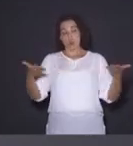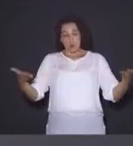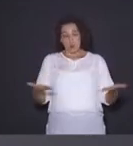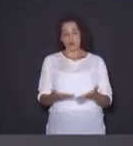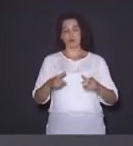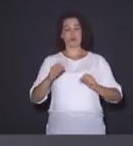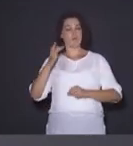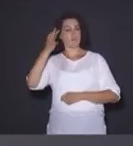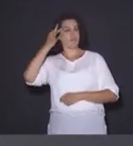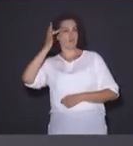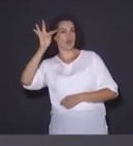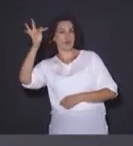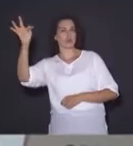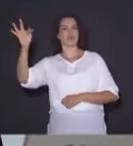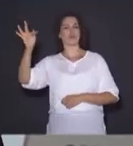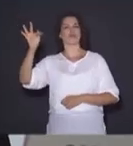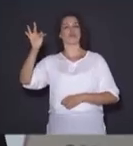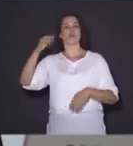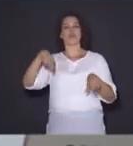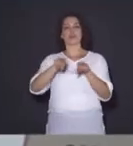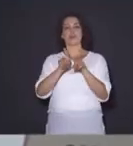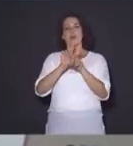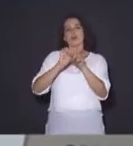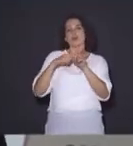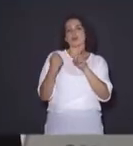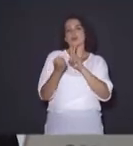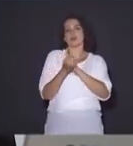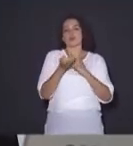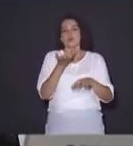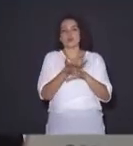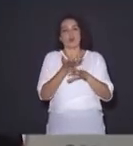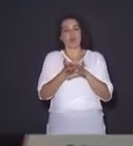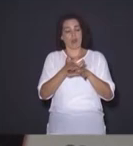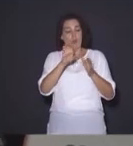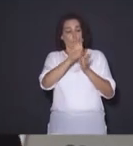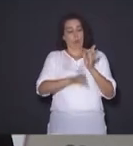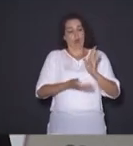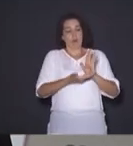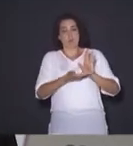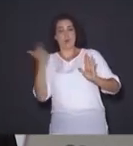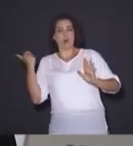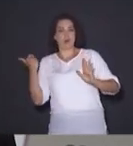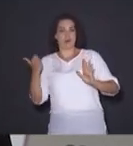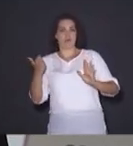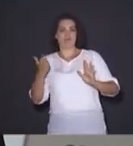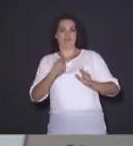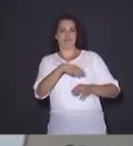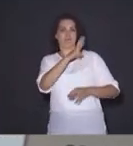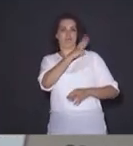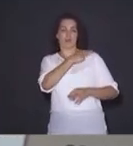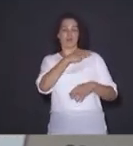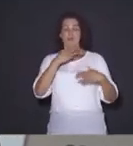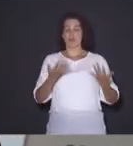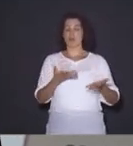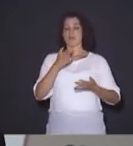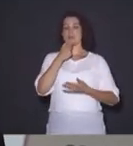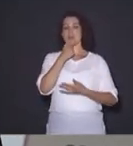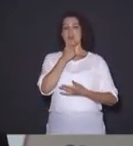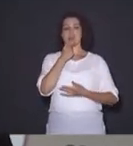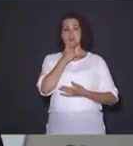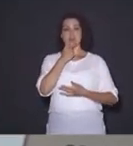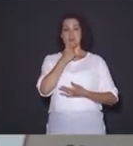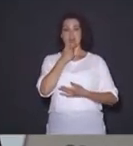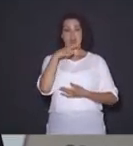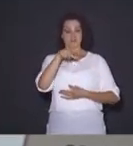e sociologia são retirados do currículo do ensino médio nós vivemos um tempo de que o inglês é